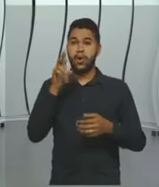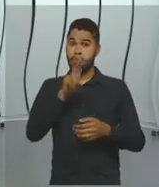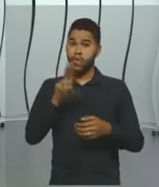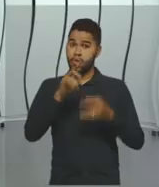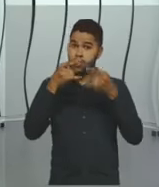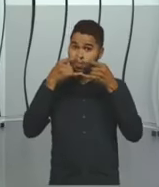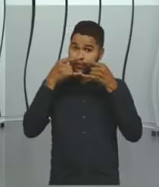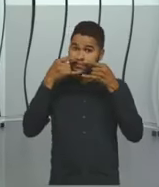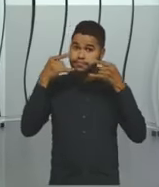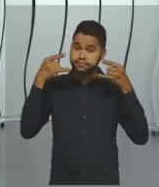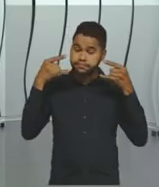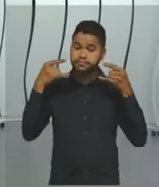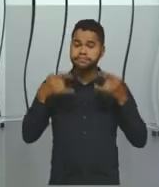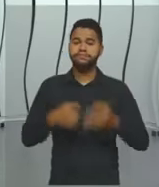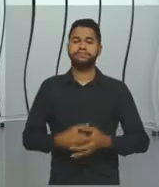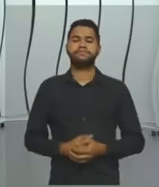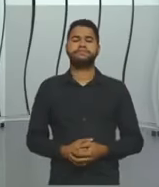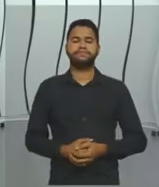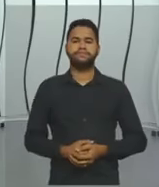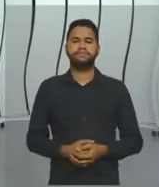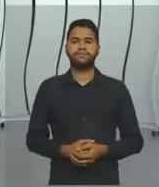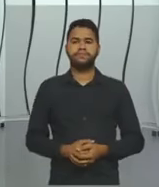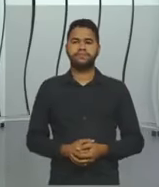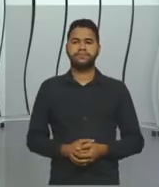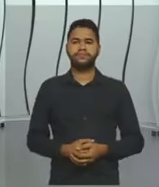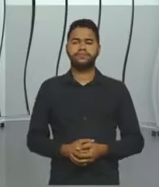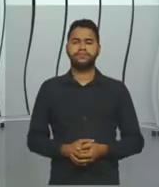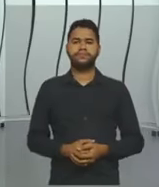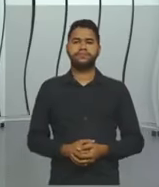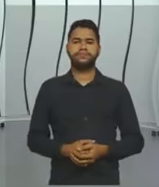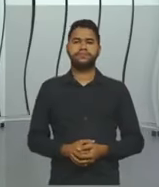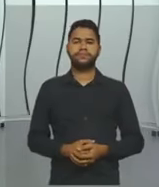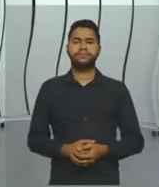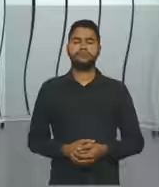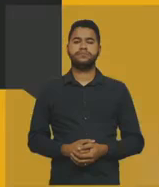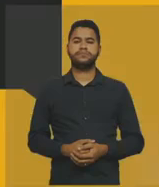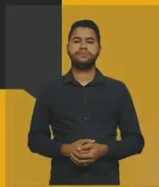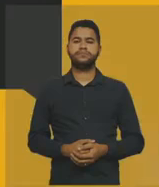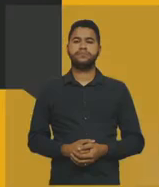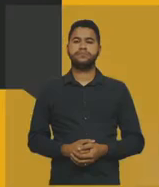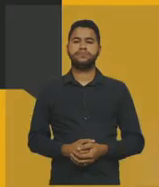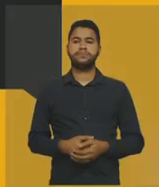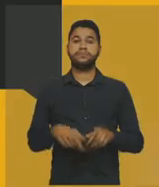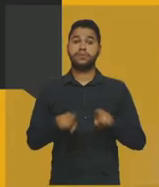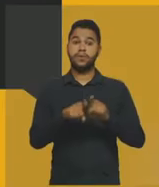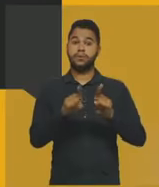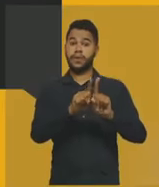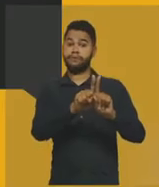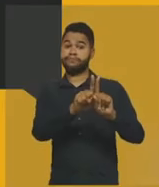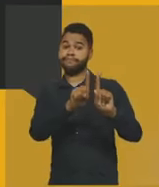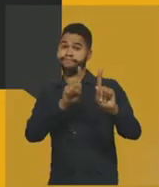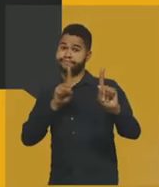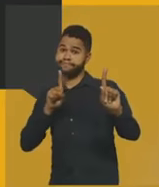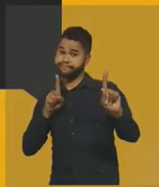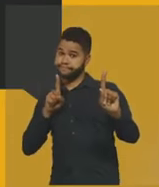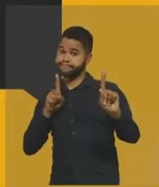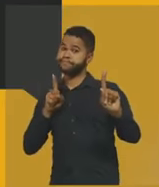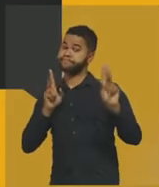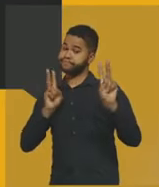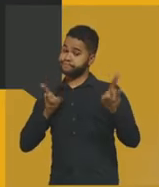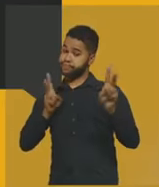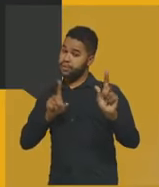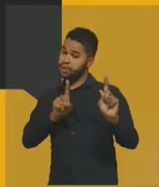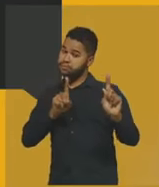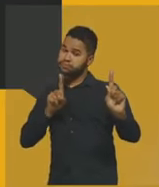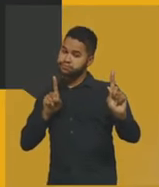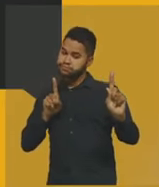usar a máscara, ok, no rosto, aí tampando a boca. Keep your distance, ficar distante, permanecer